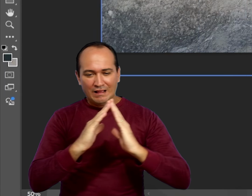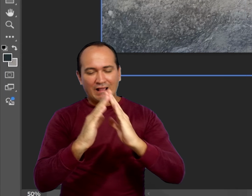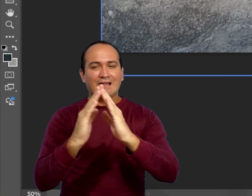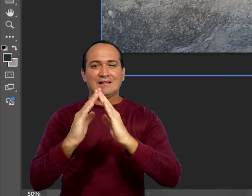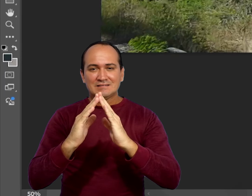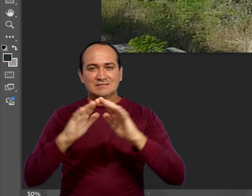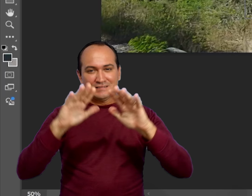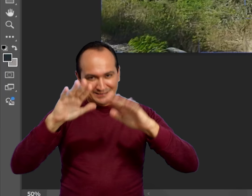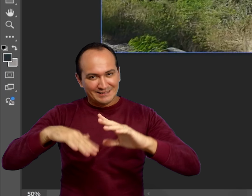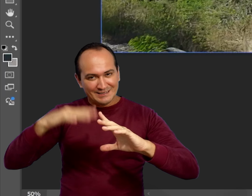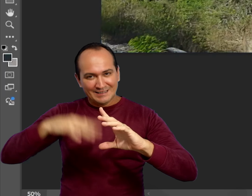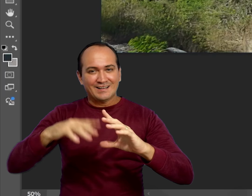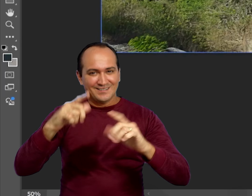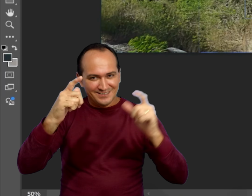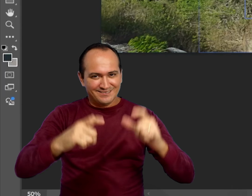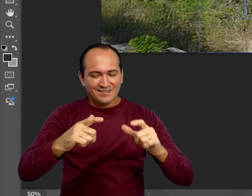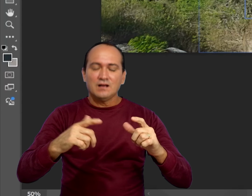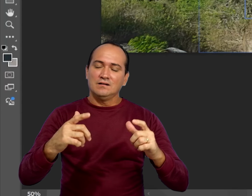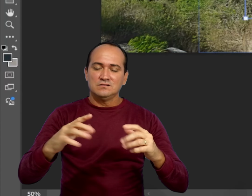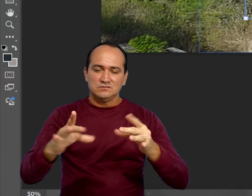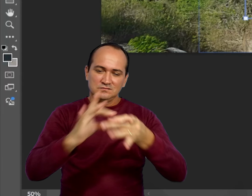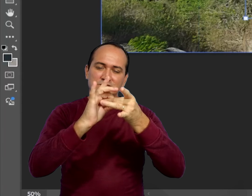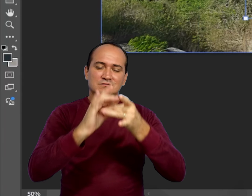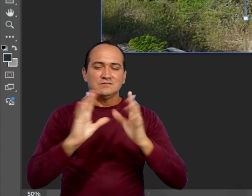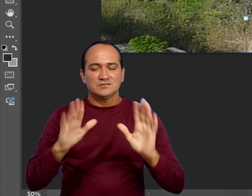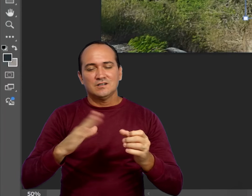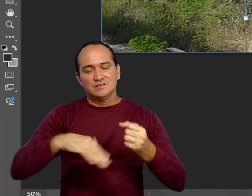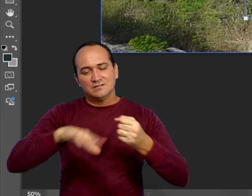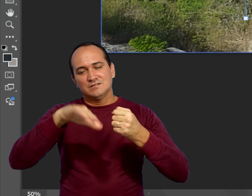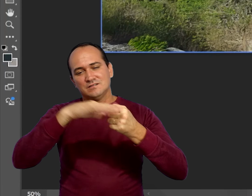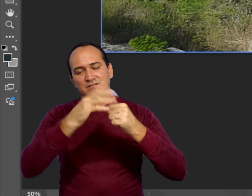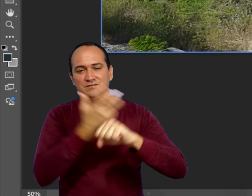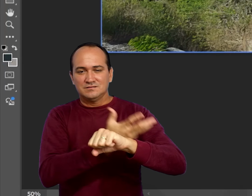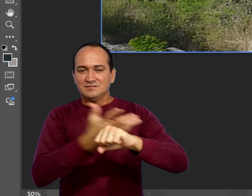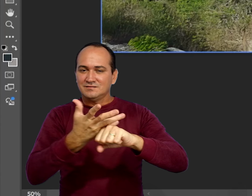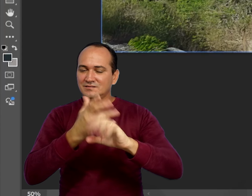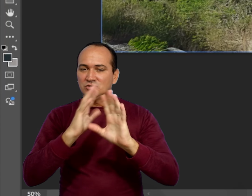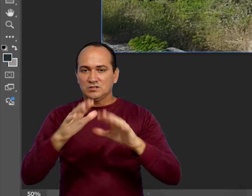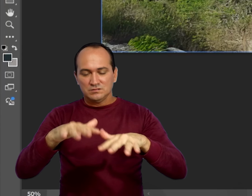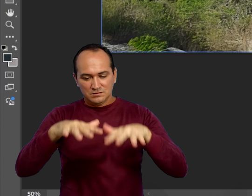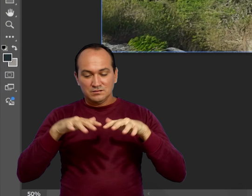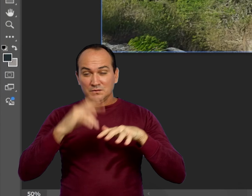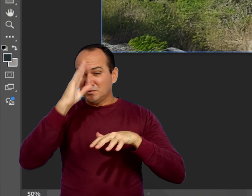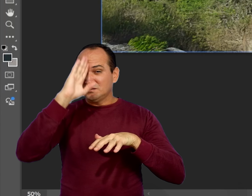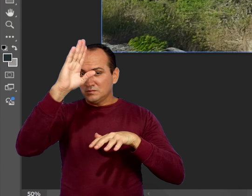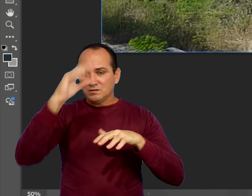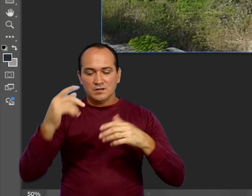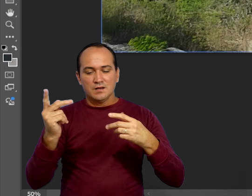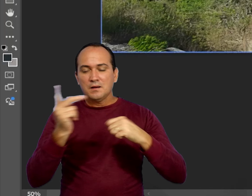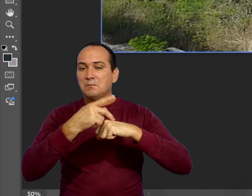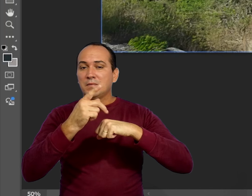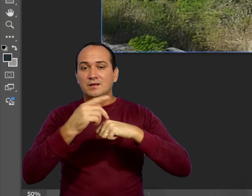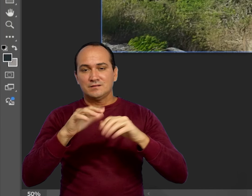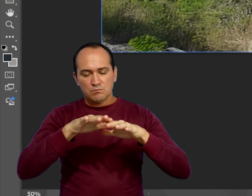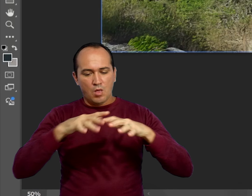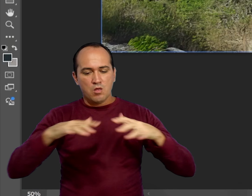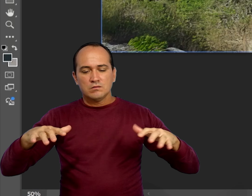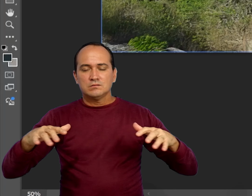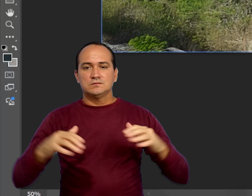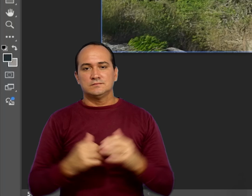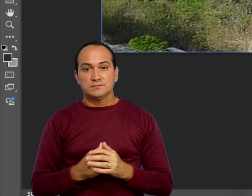templo, tá? Vou chegar aqui, ó. Vou até integrar logo a foto do templo nessa camada aqui da vegetação, certo? Então, eu